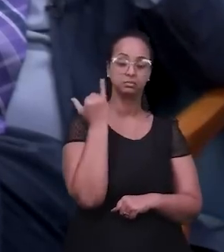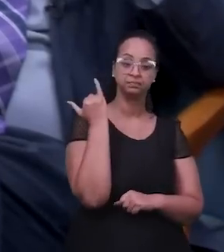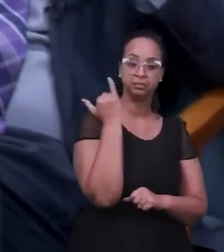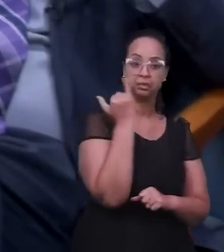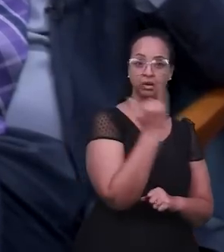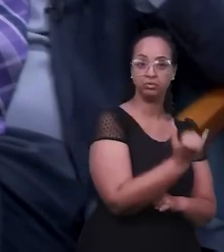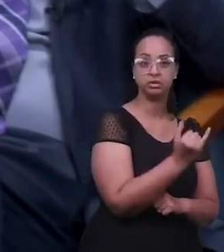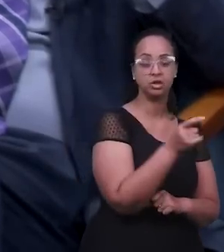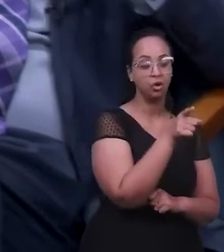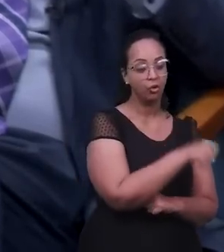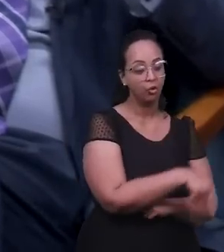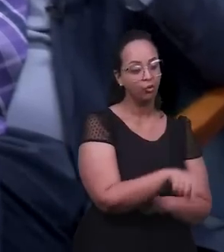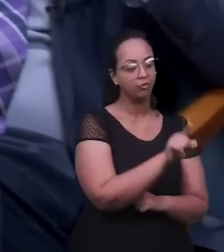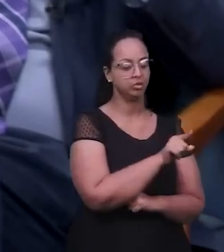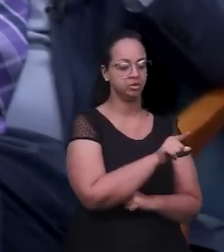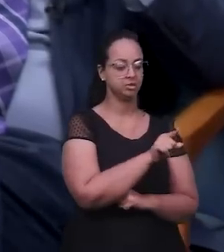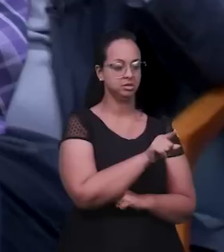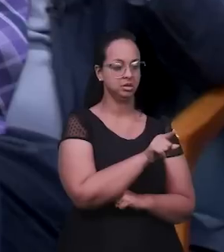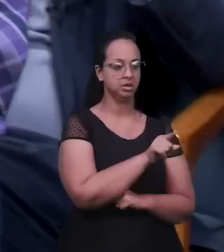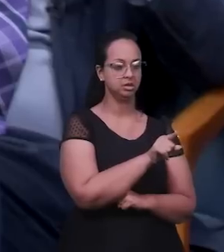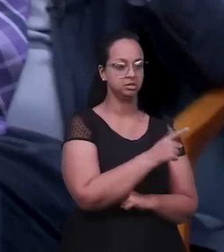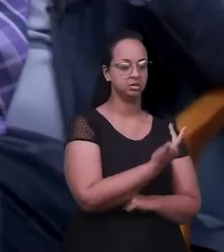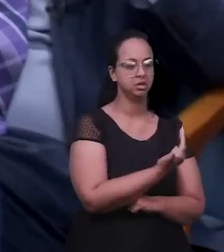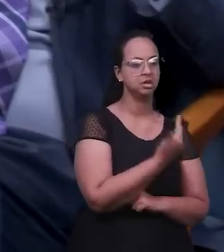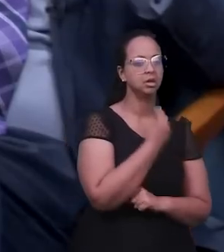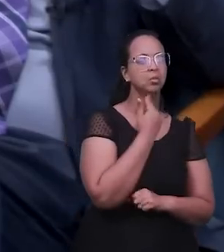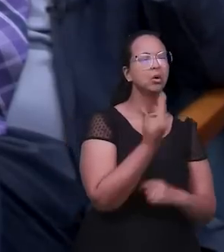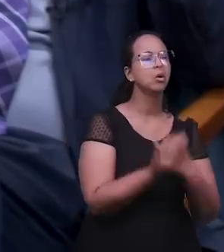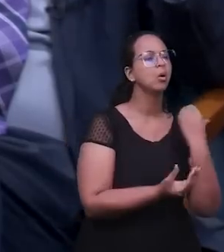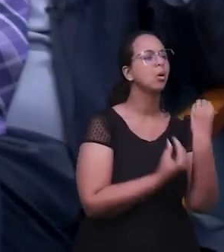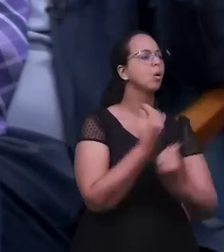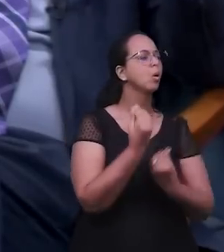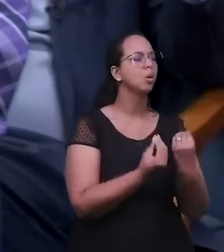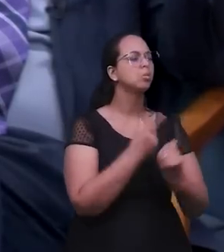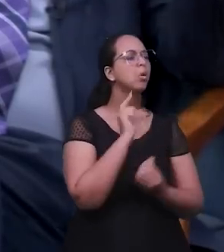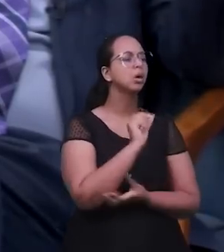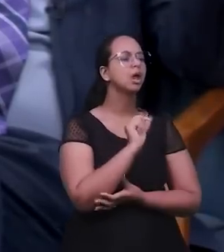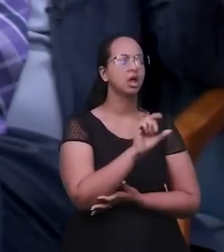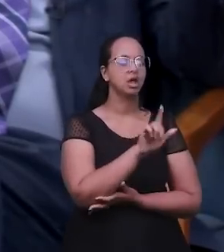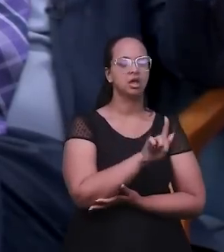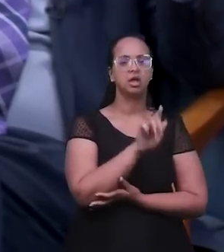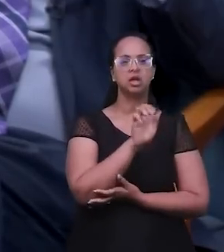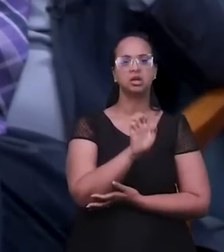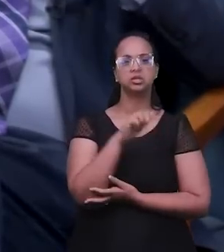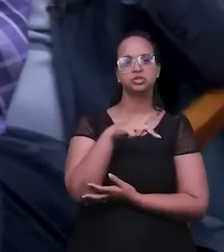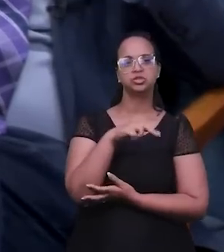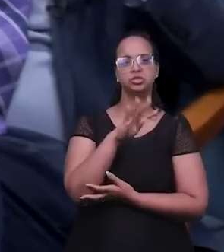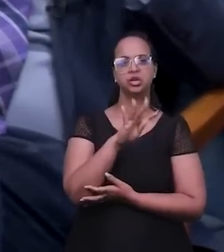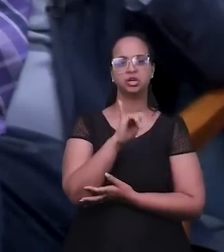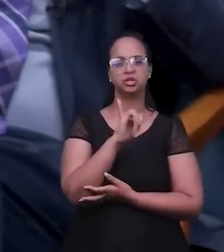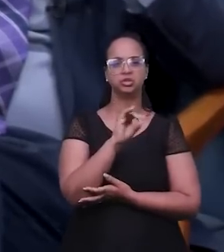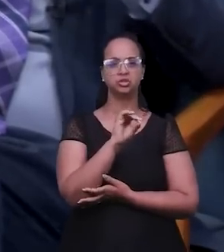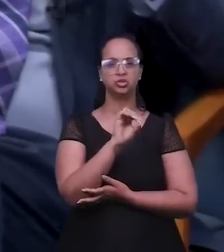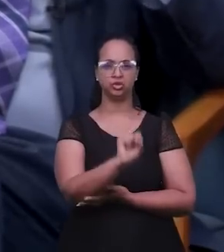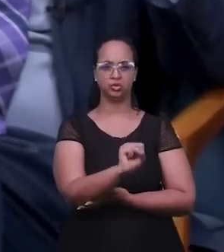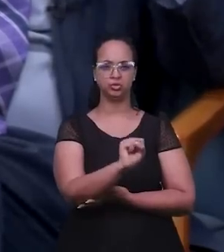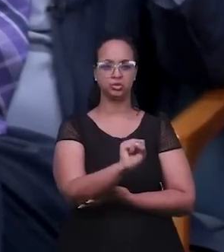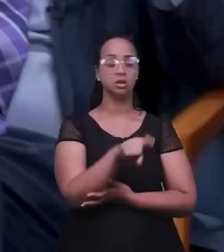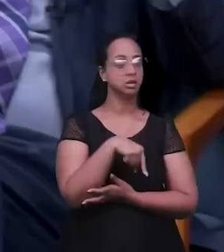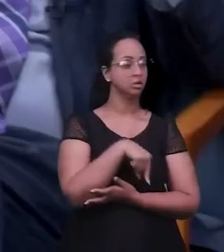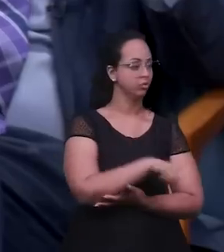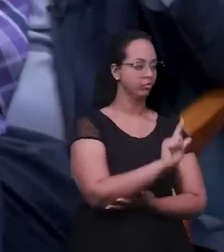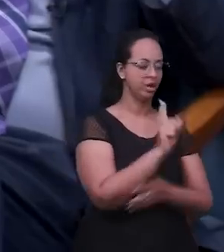Ele diz o quê? Não tomeis rumo aos gentios. Então, a orientação para os apóstolos